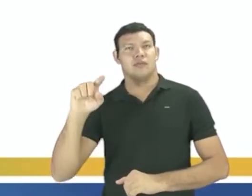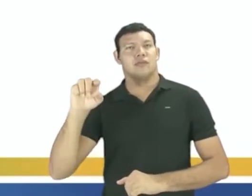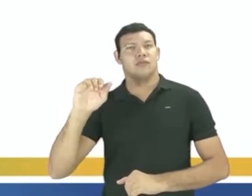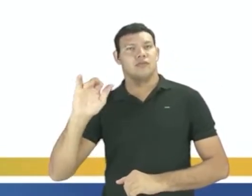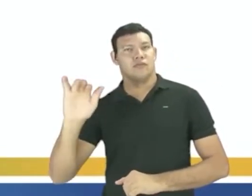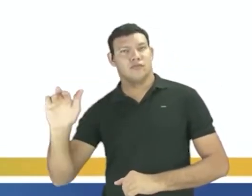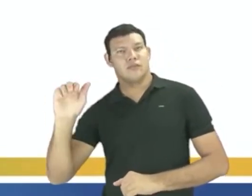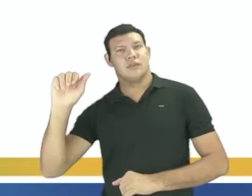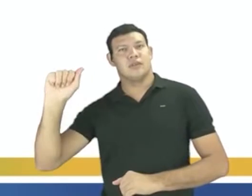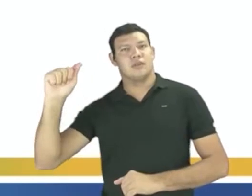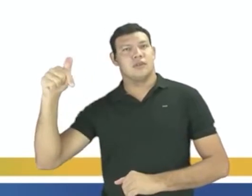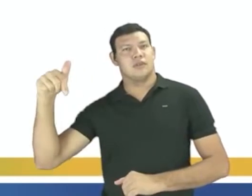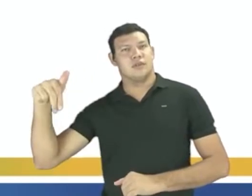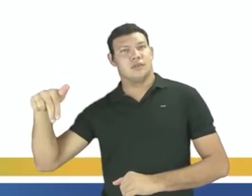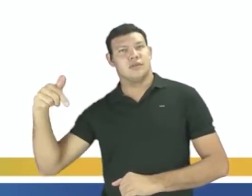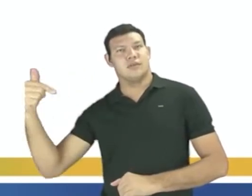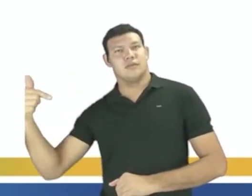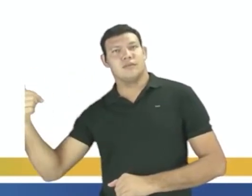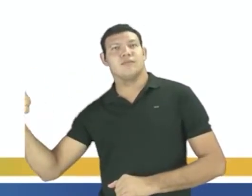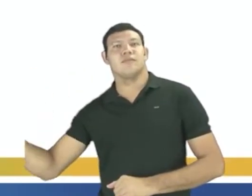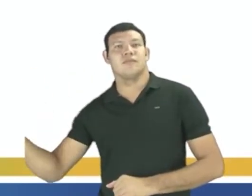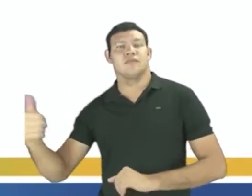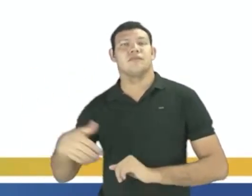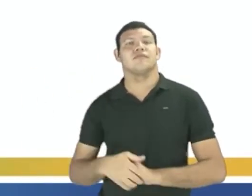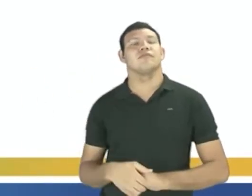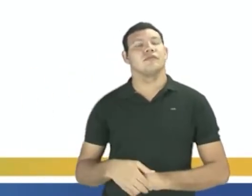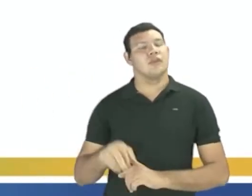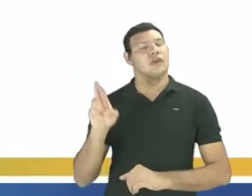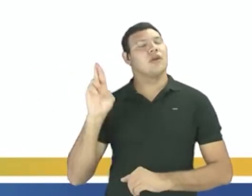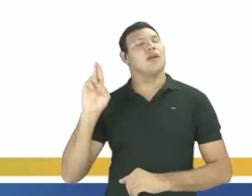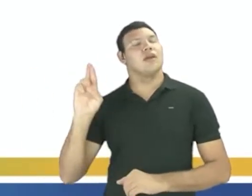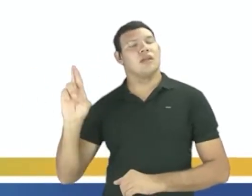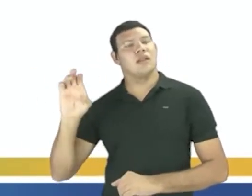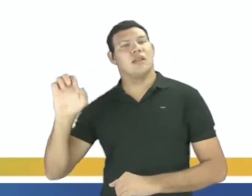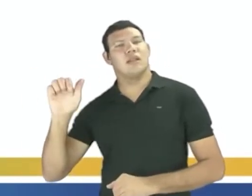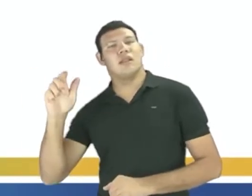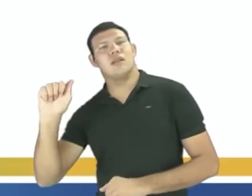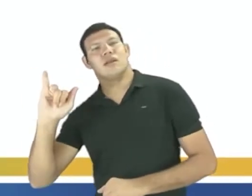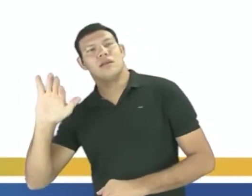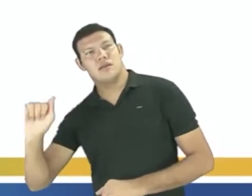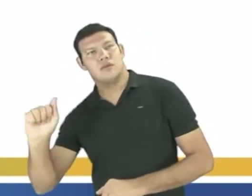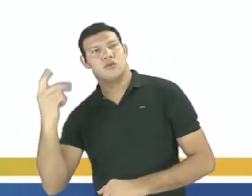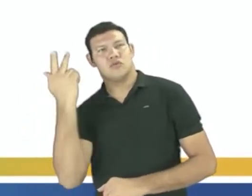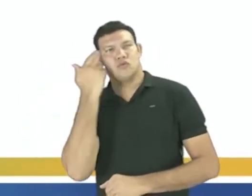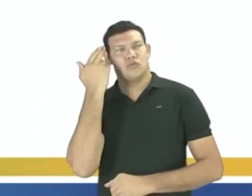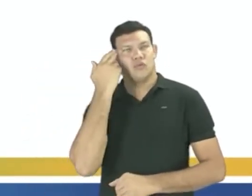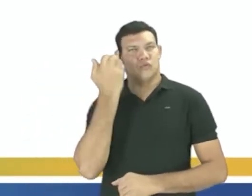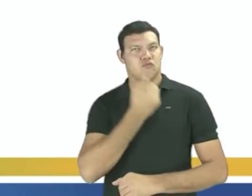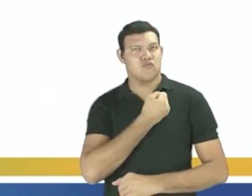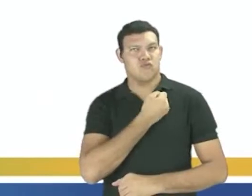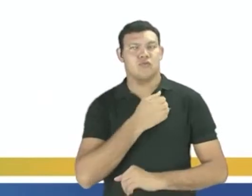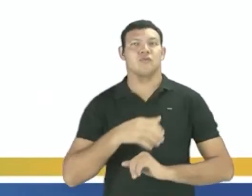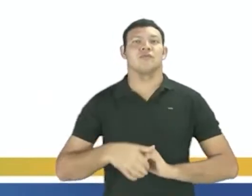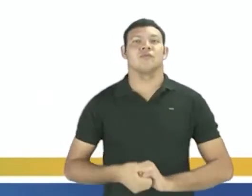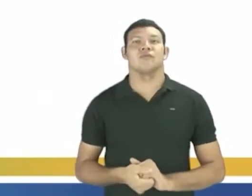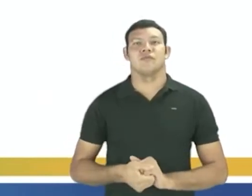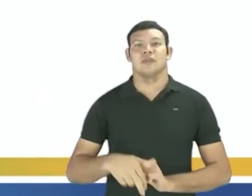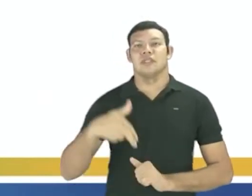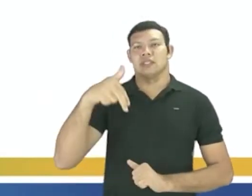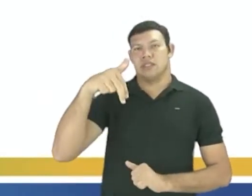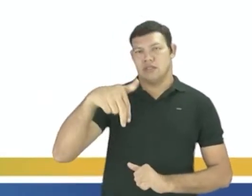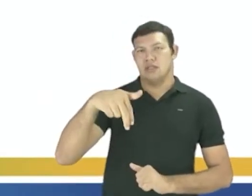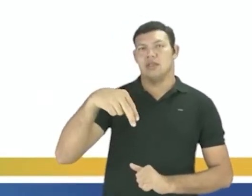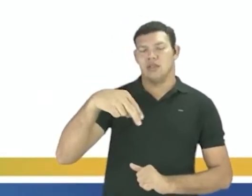são números reais que pertencem aos naturais, certo? Então, o meu n,